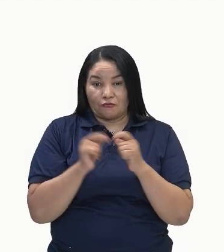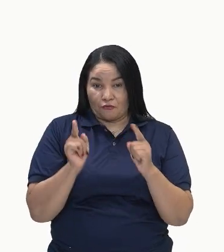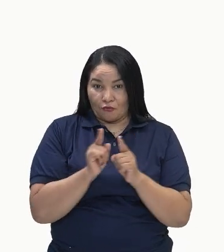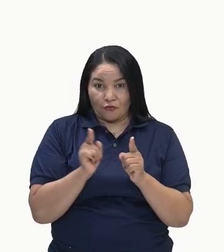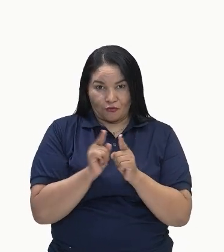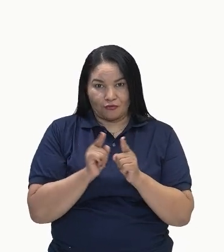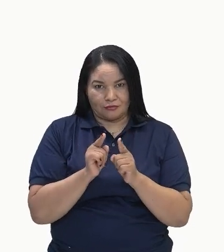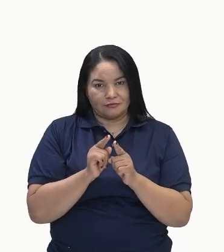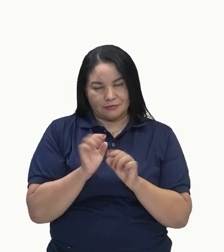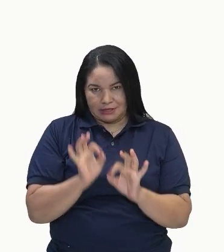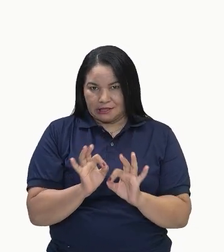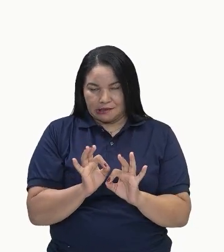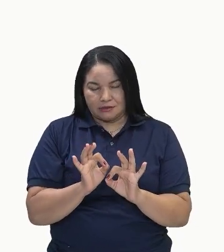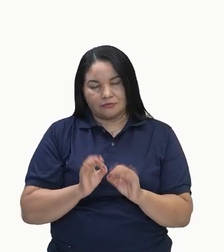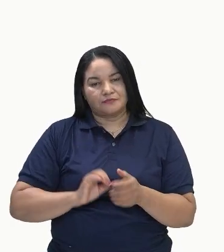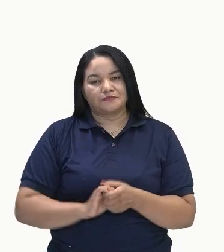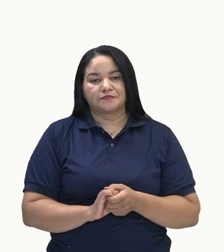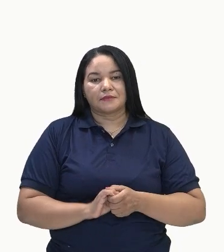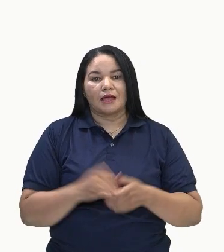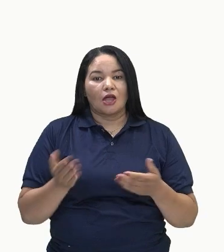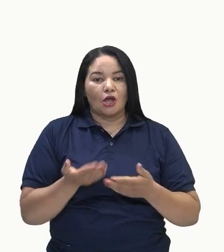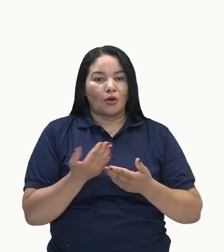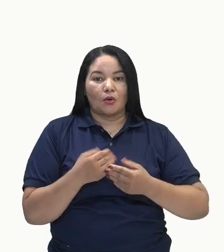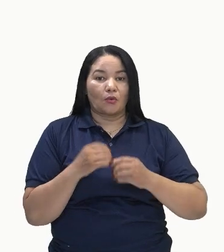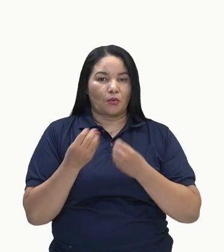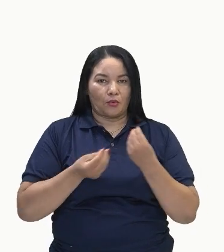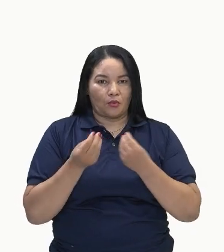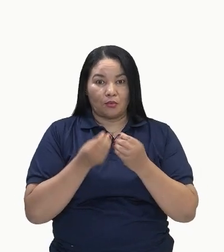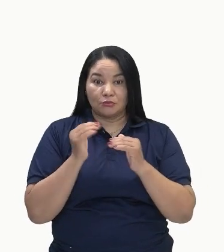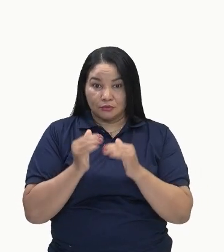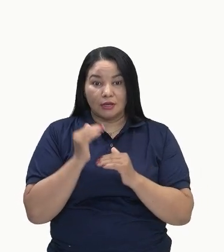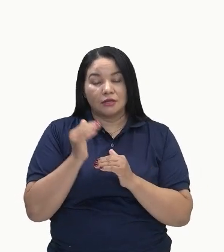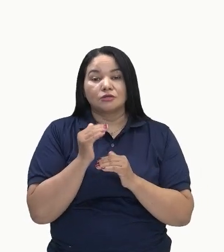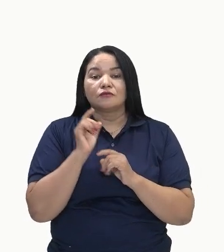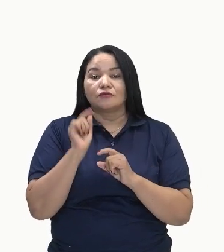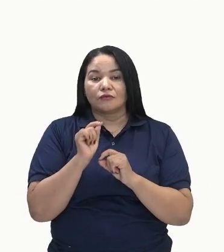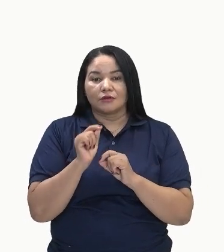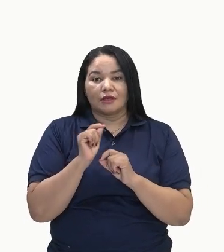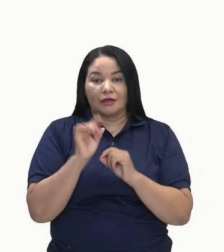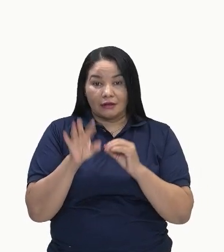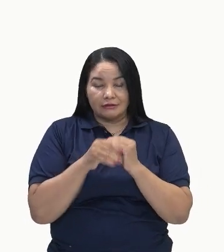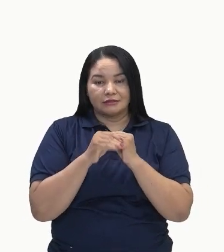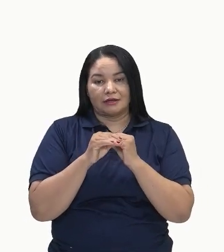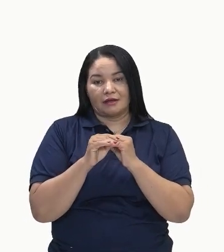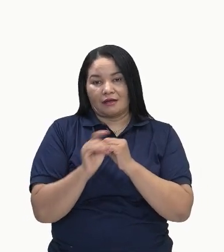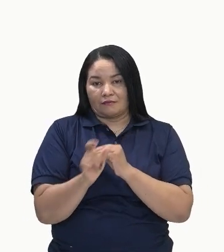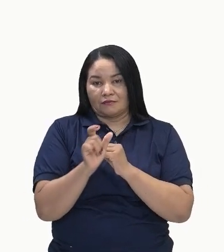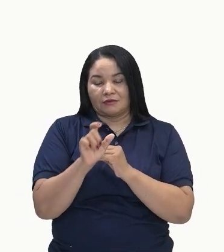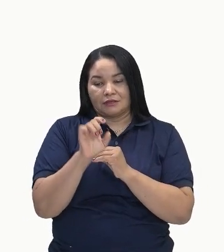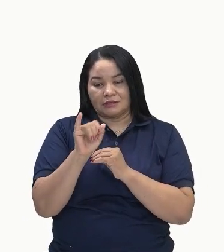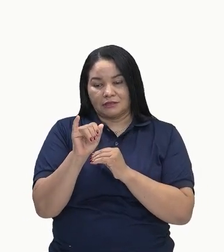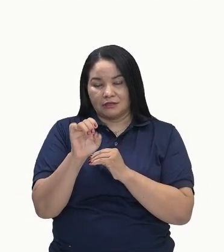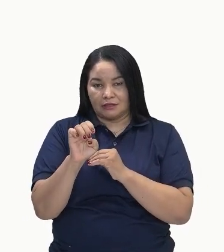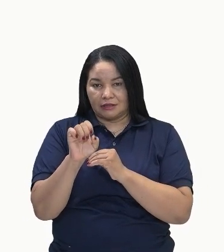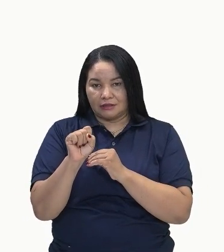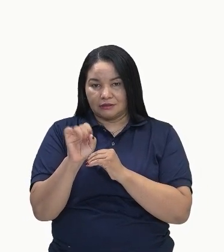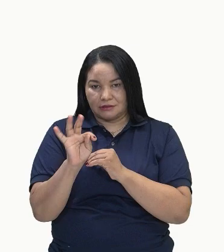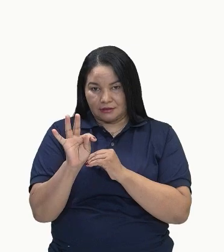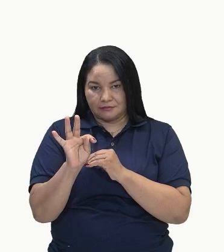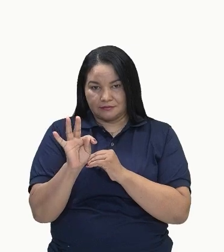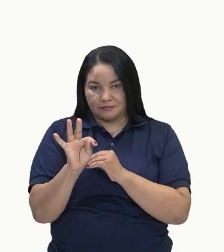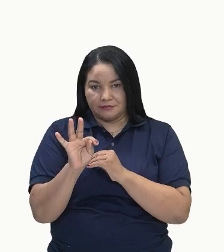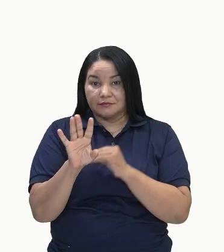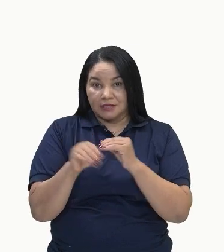curtos, certo? Como é que eu formo o superlativo? Acrescentando EST, né, ao